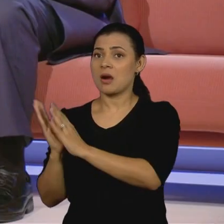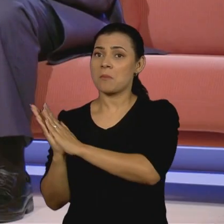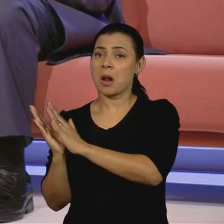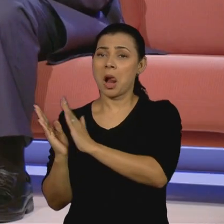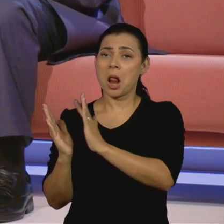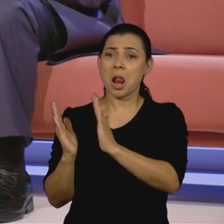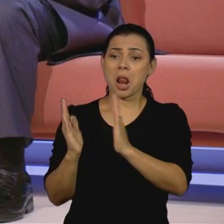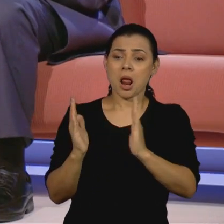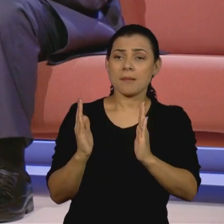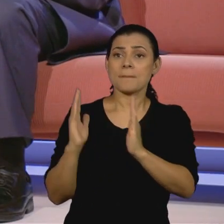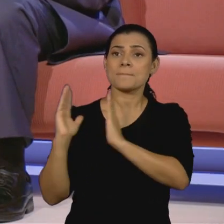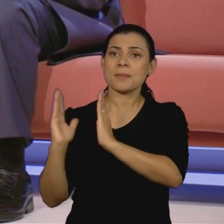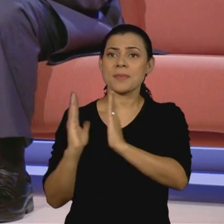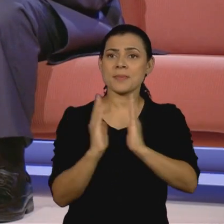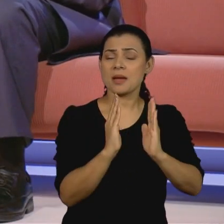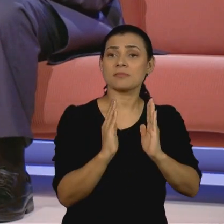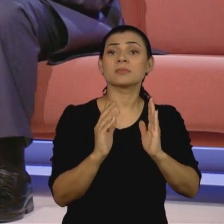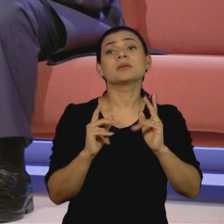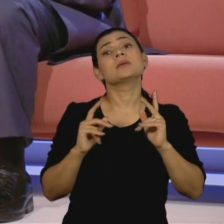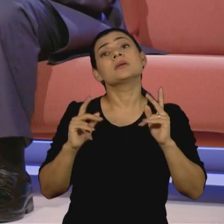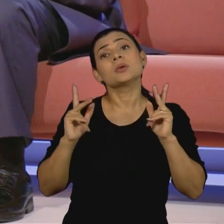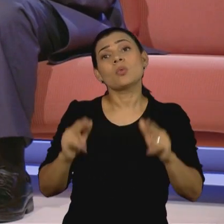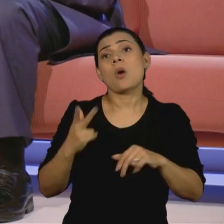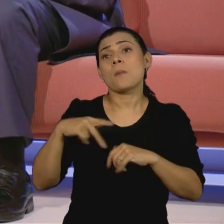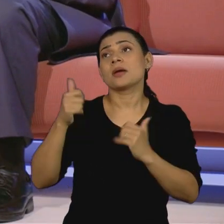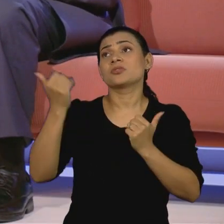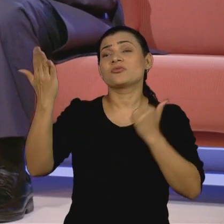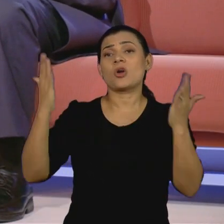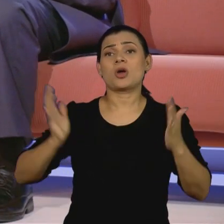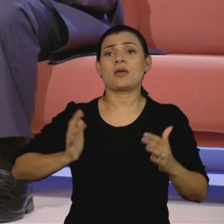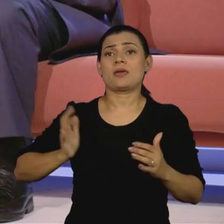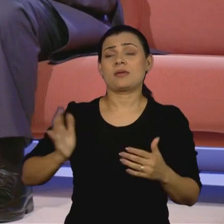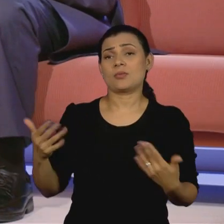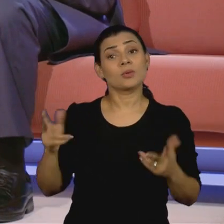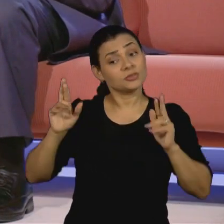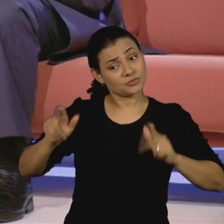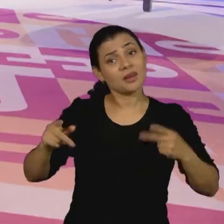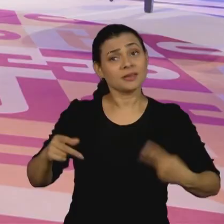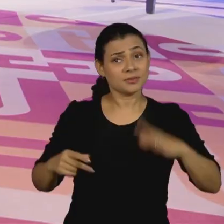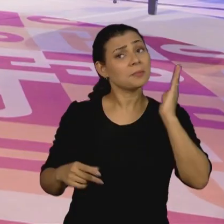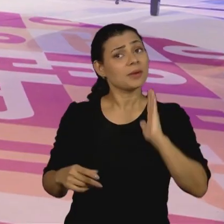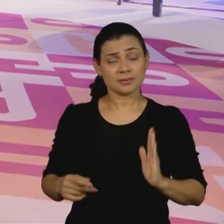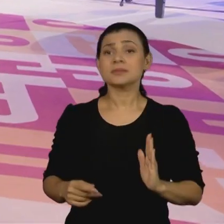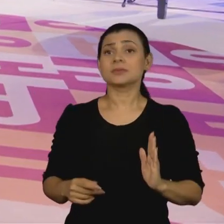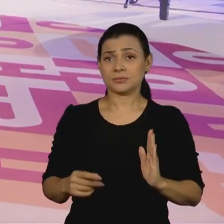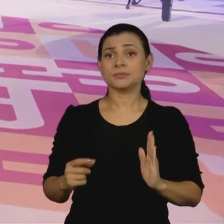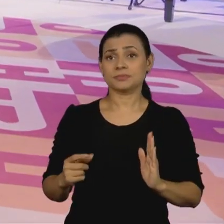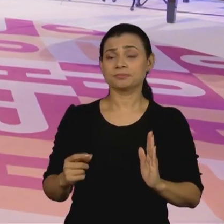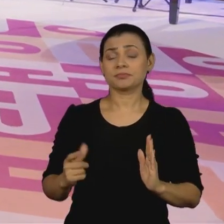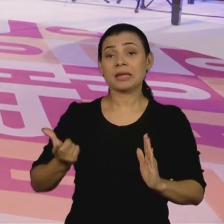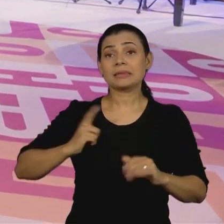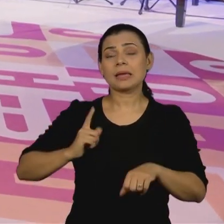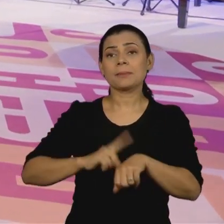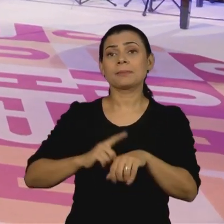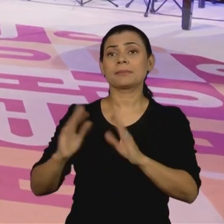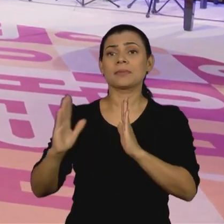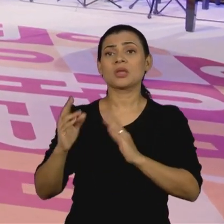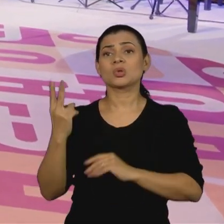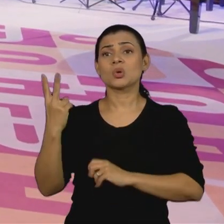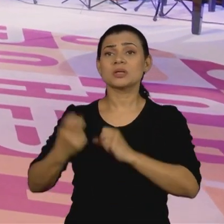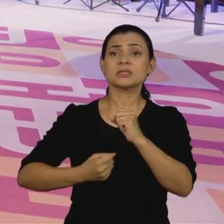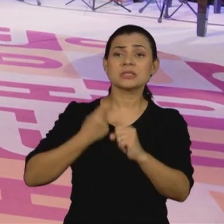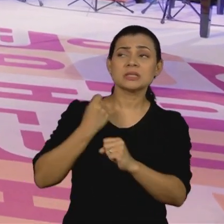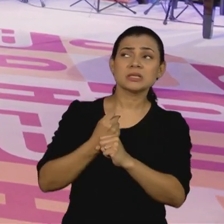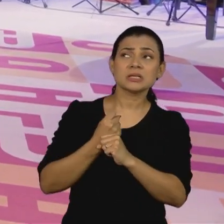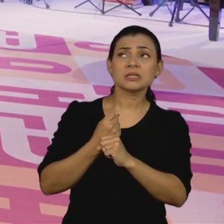demandas diferente do que acontece nos países mais desenvolvidos. Nós temos um tempo médio de 2